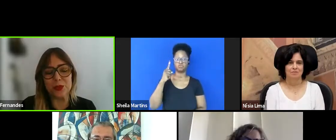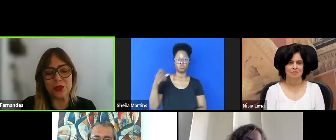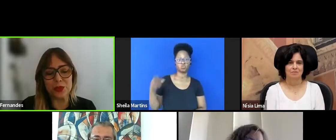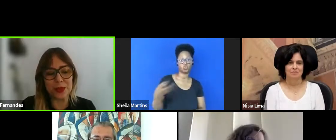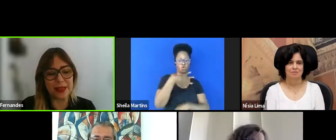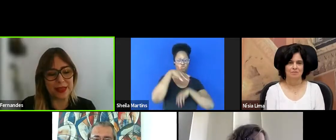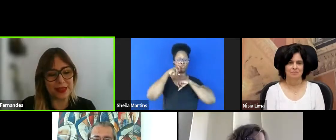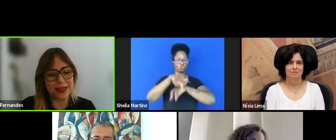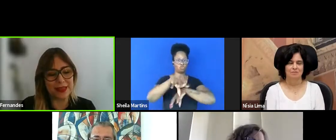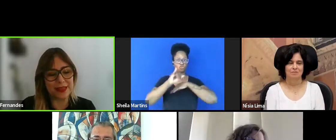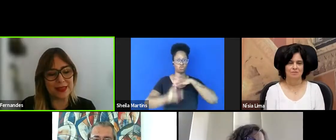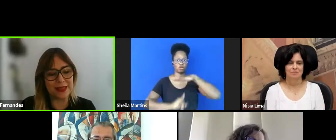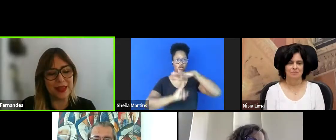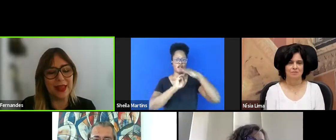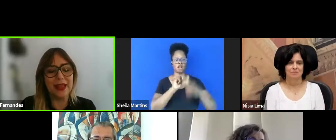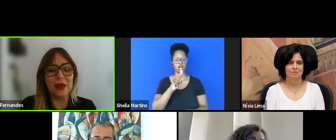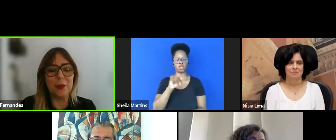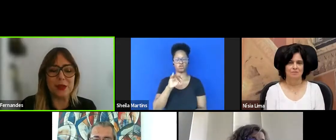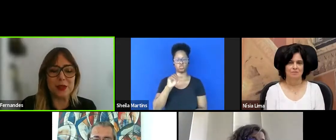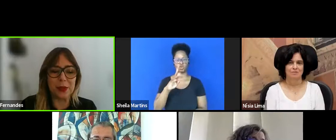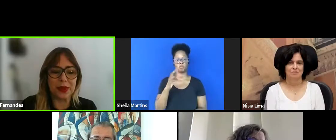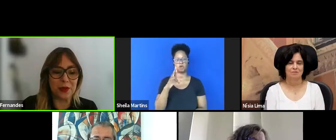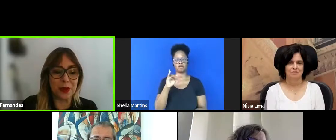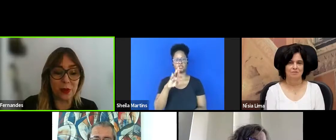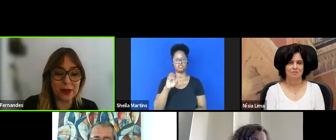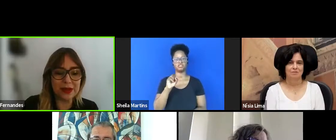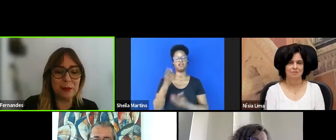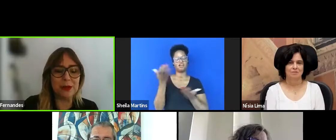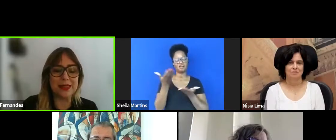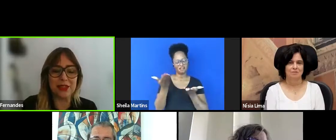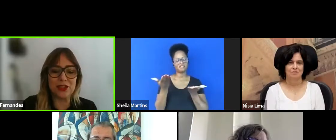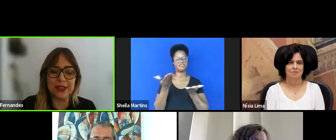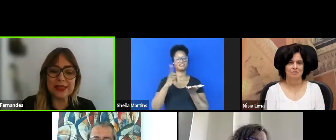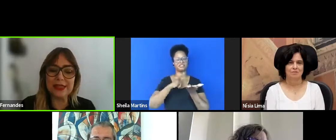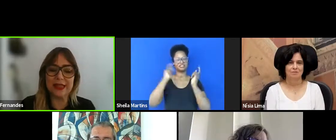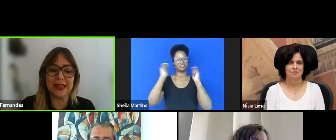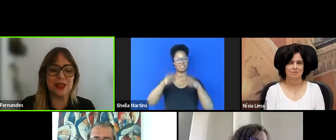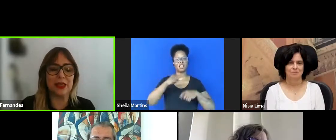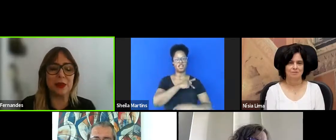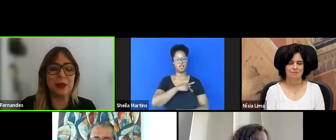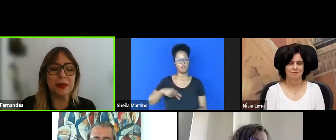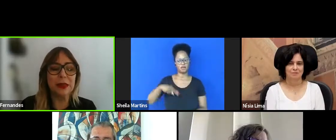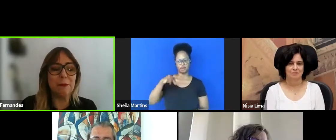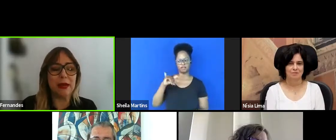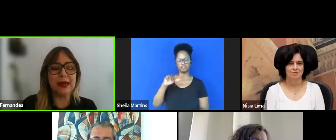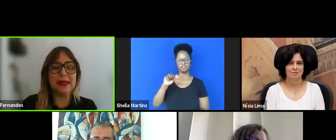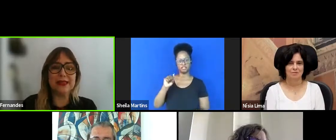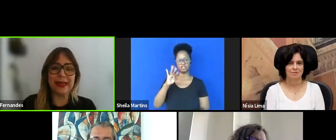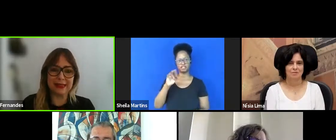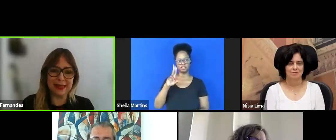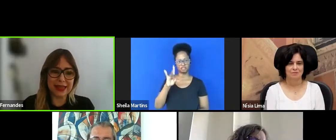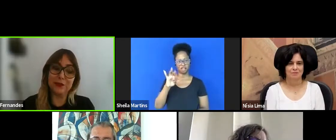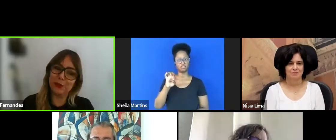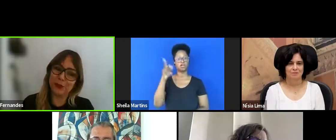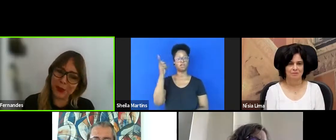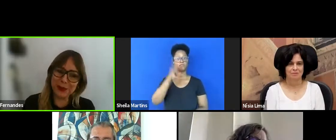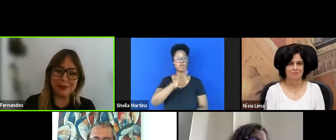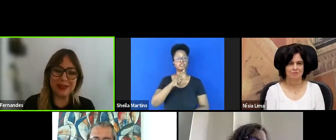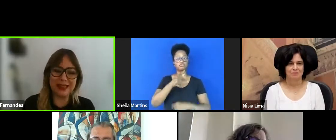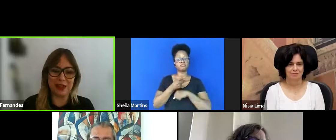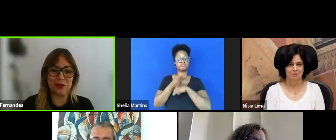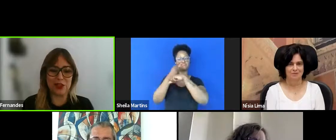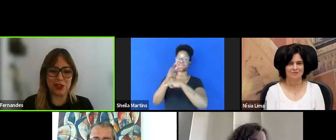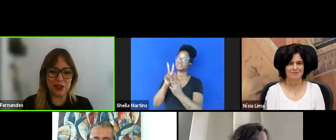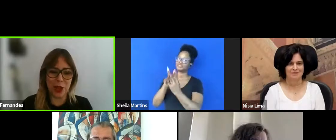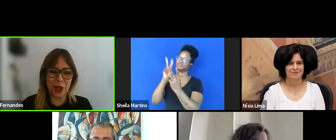no Instituto Ageu Magalhães. Eu passo a palavra agora à presidente Nísia Trindade Lima para realizar a entrega virtual